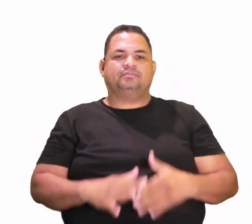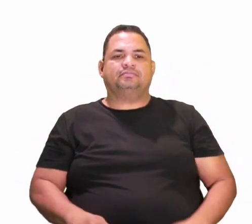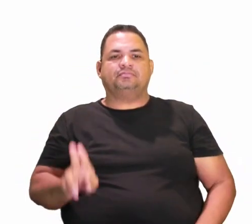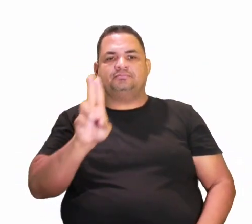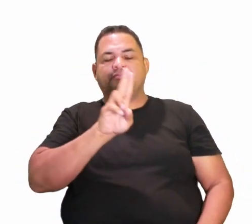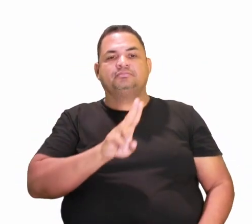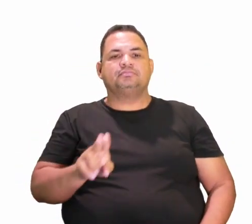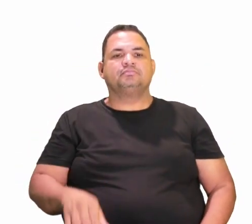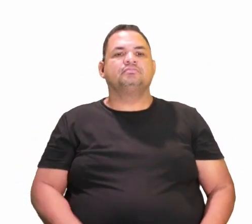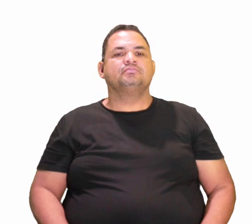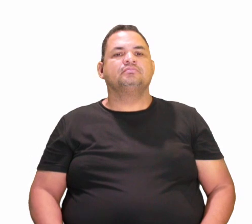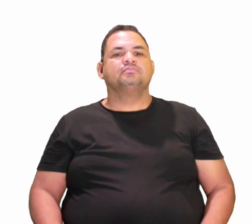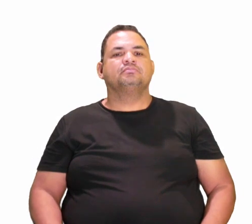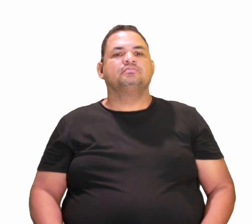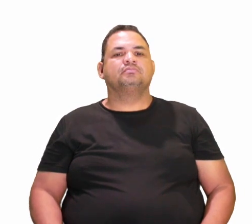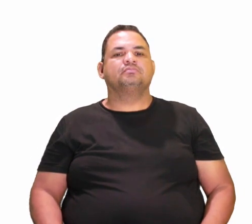usar